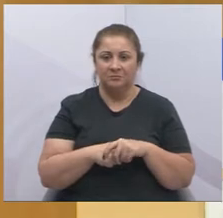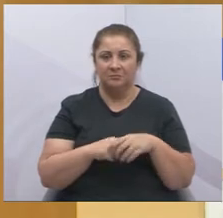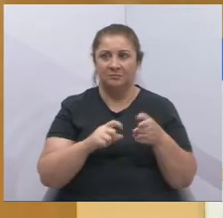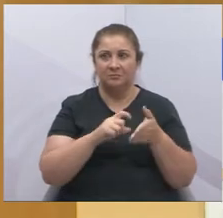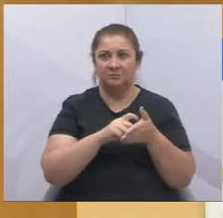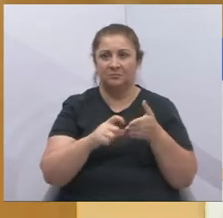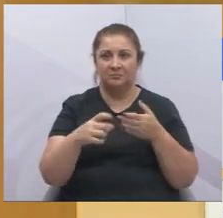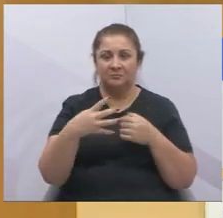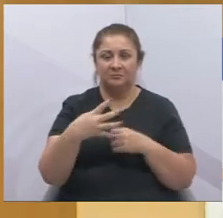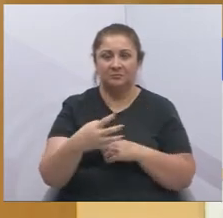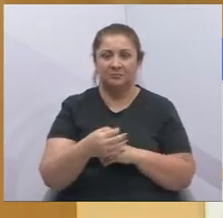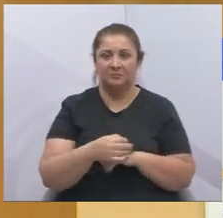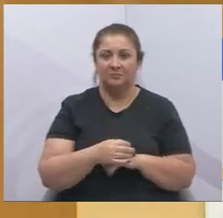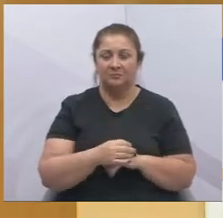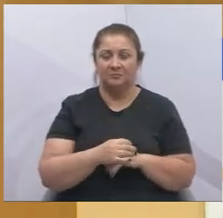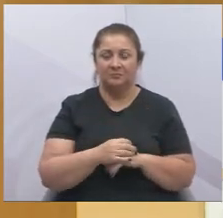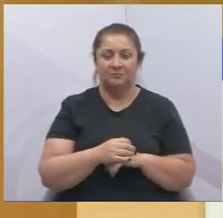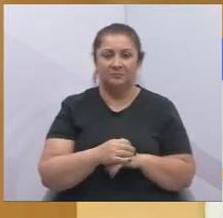Inciso 4º.